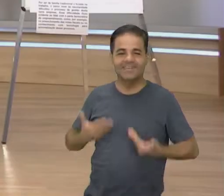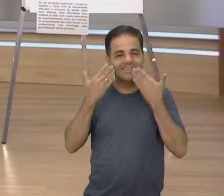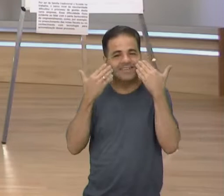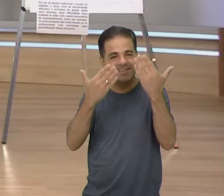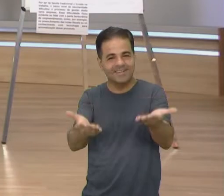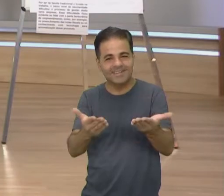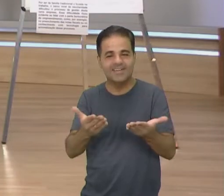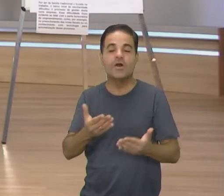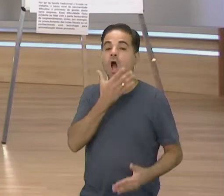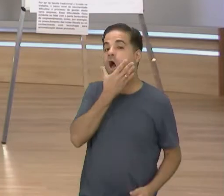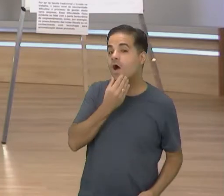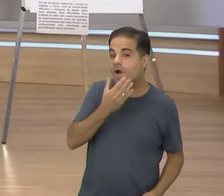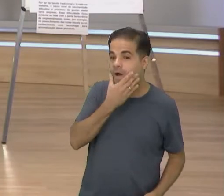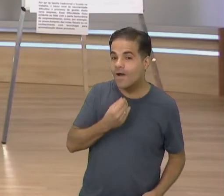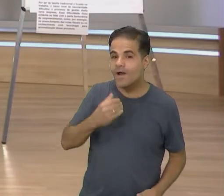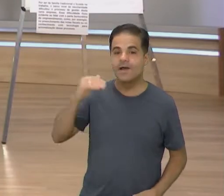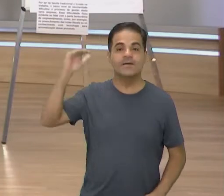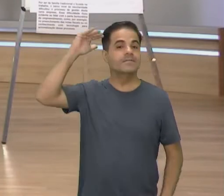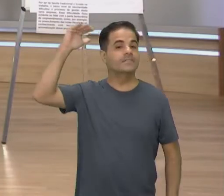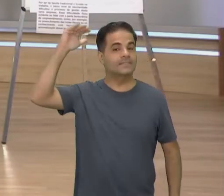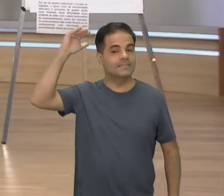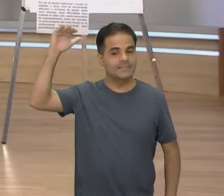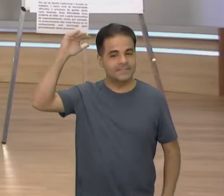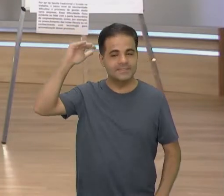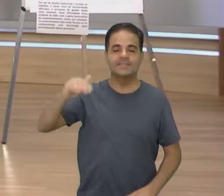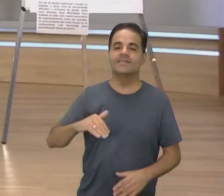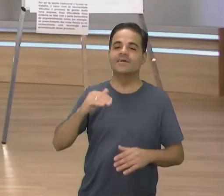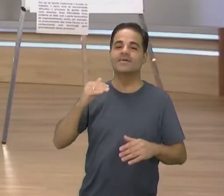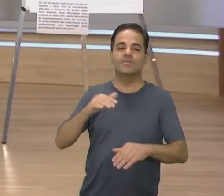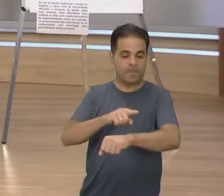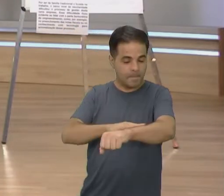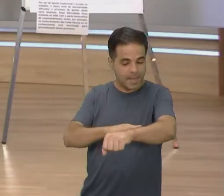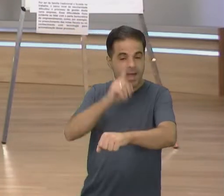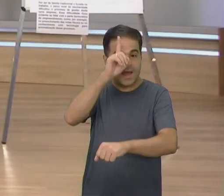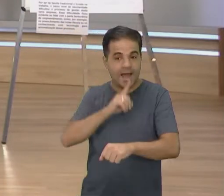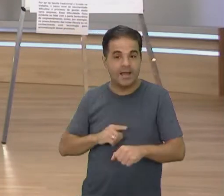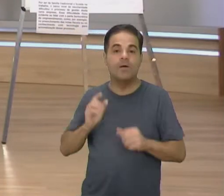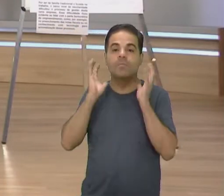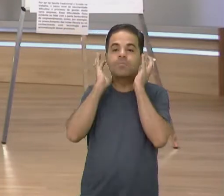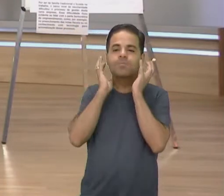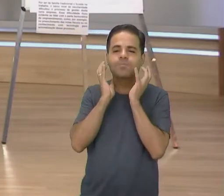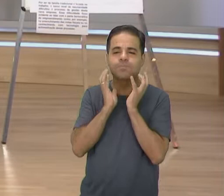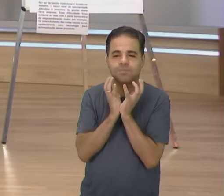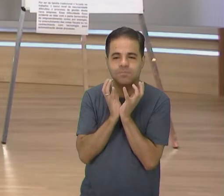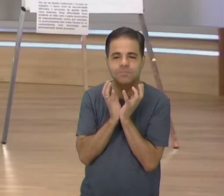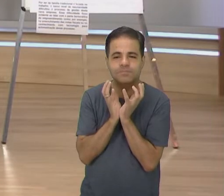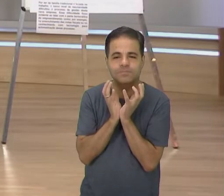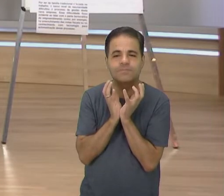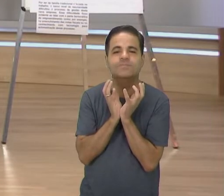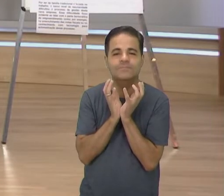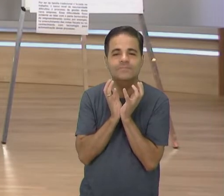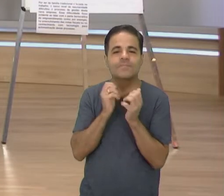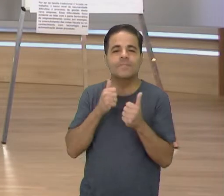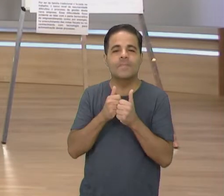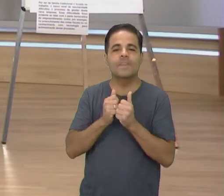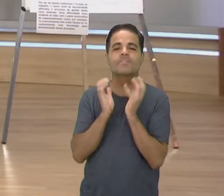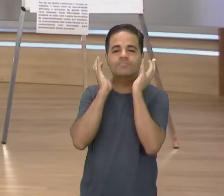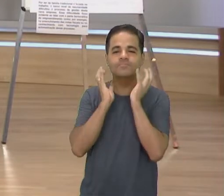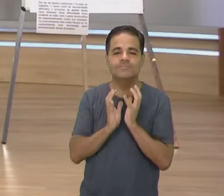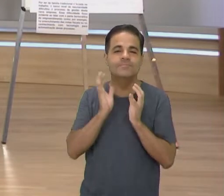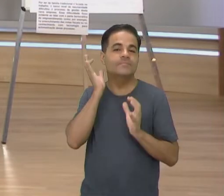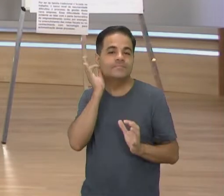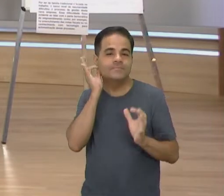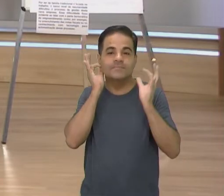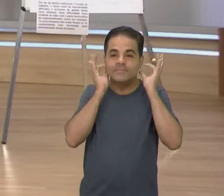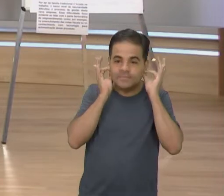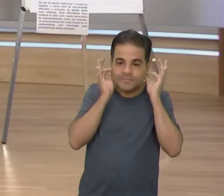aí, eu também sou um homem de estatura mediana, eu sou pardo, eu tenho barba mais ou menos quase perto do meu peito, tenho brinco nas